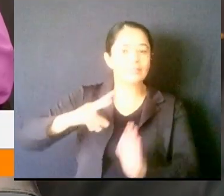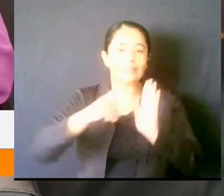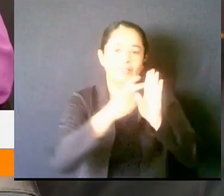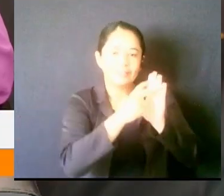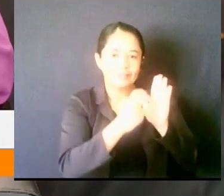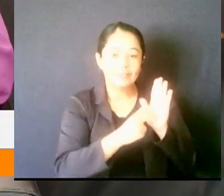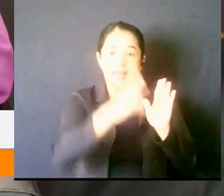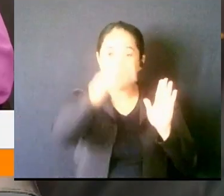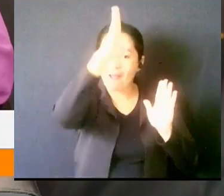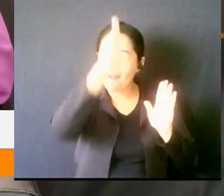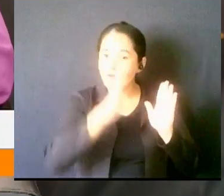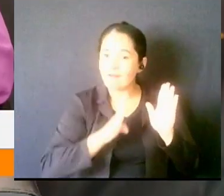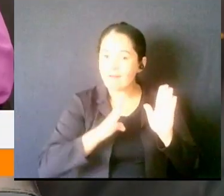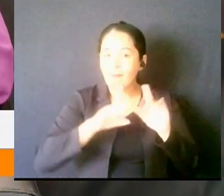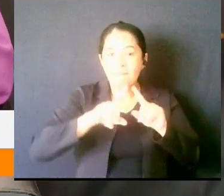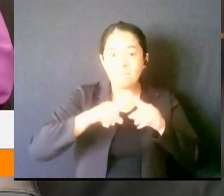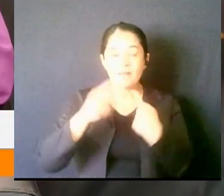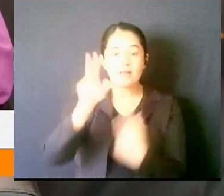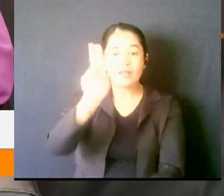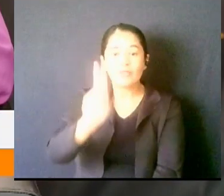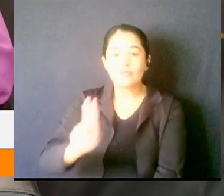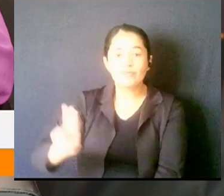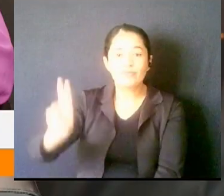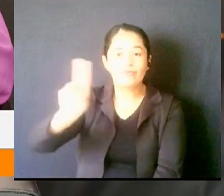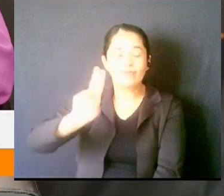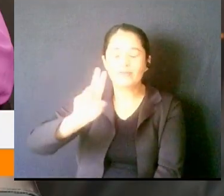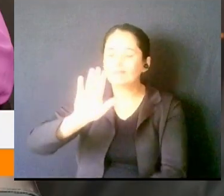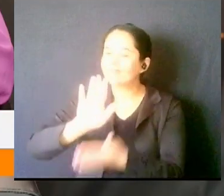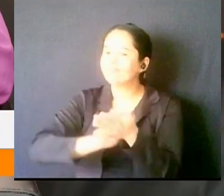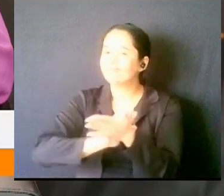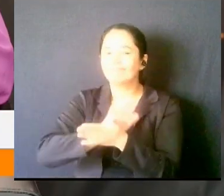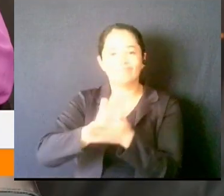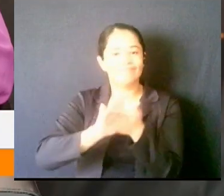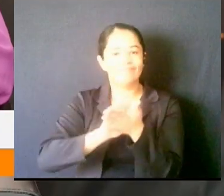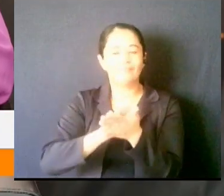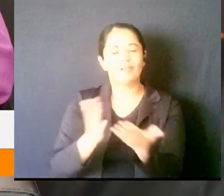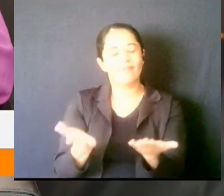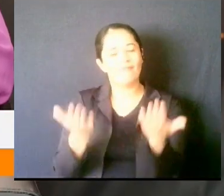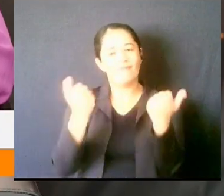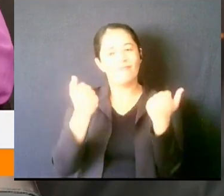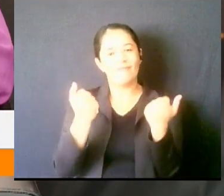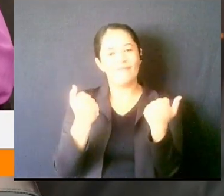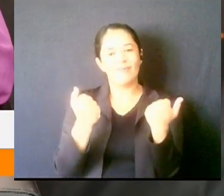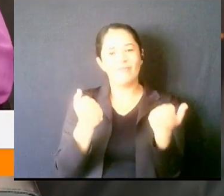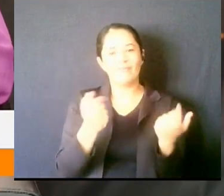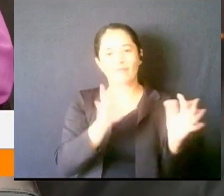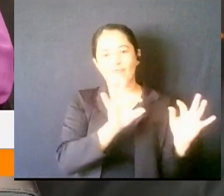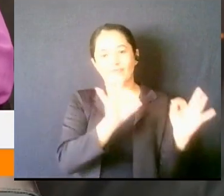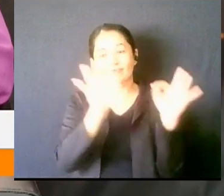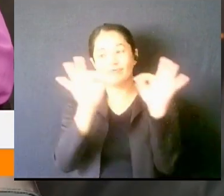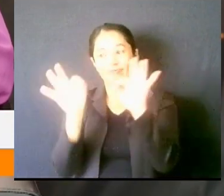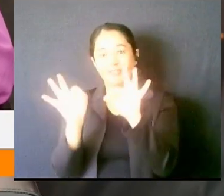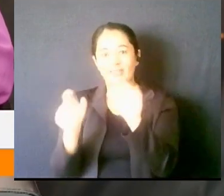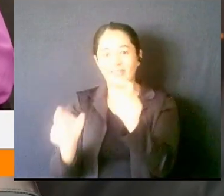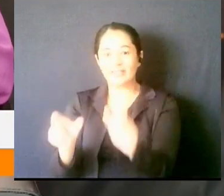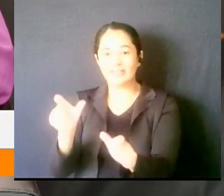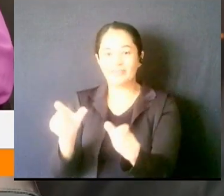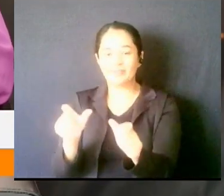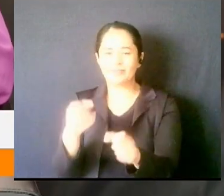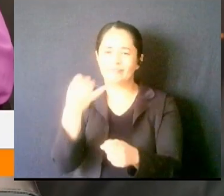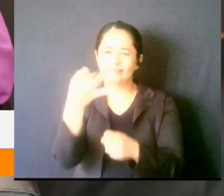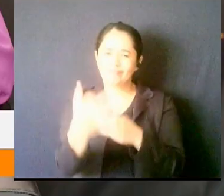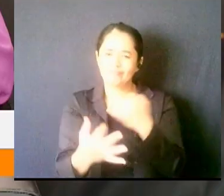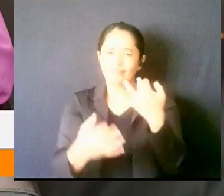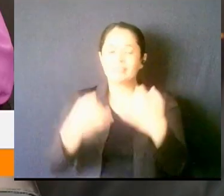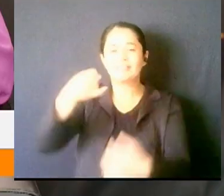não utiliza. Então, vamos conferir o que as pessoas disseram e se elas conhecem ou